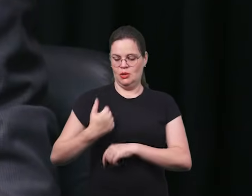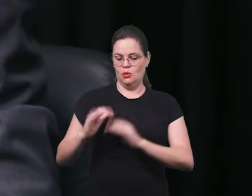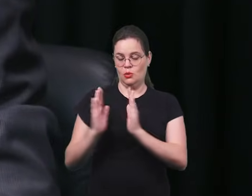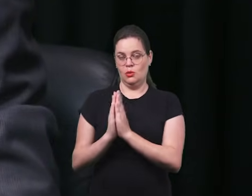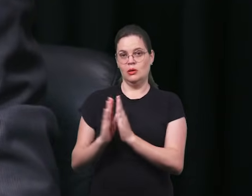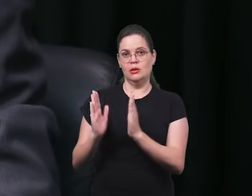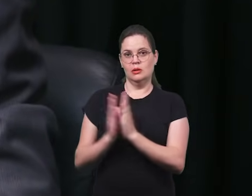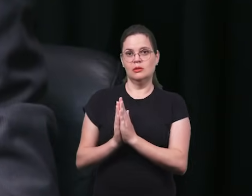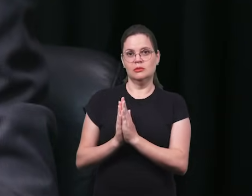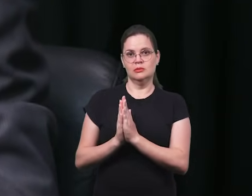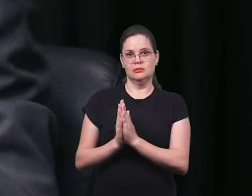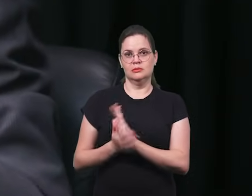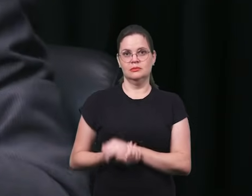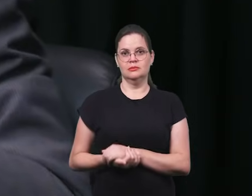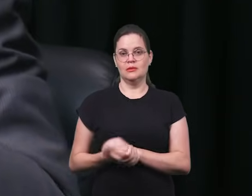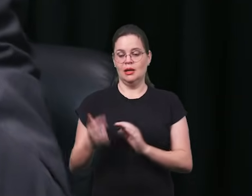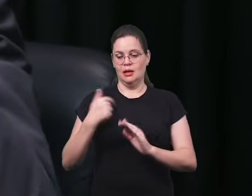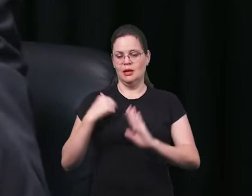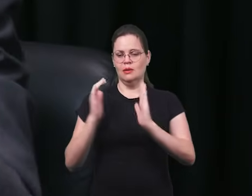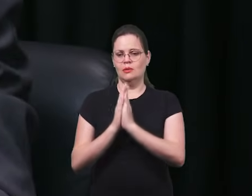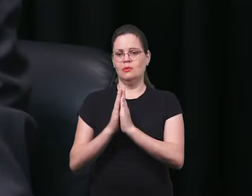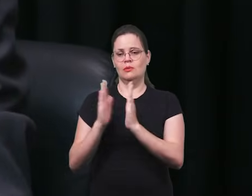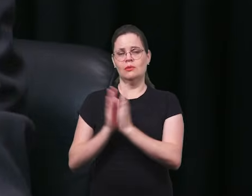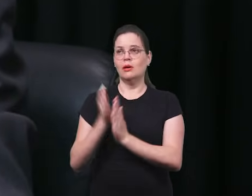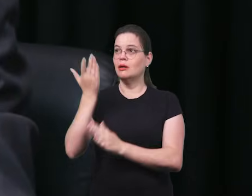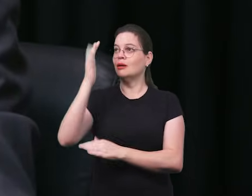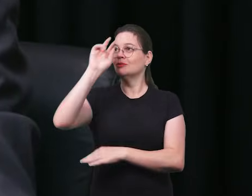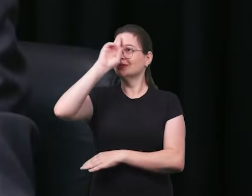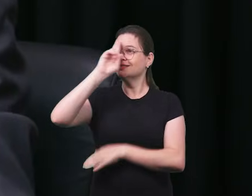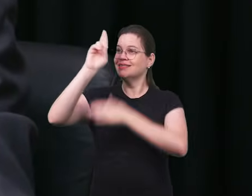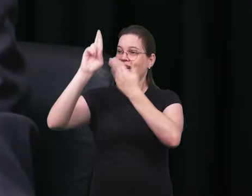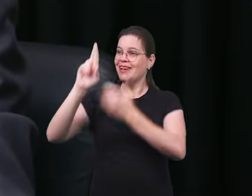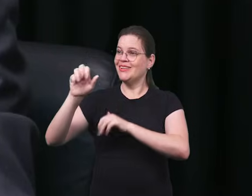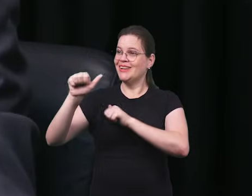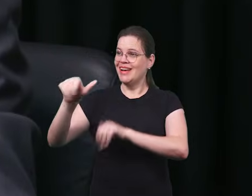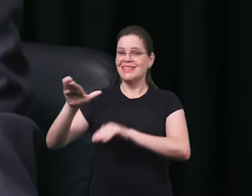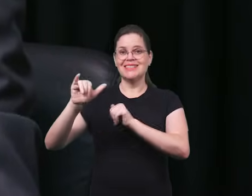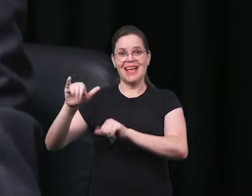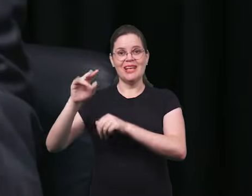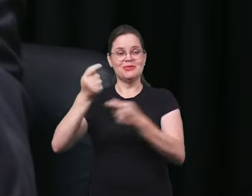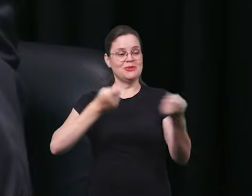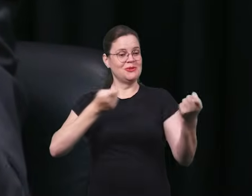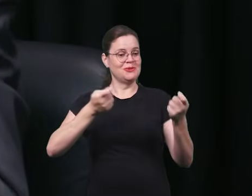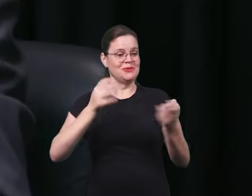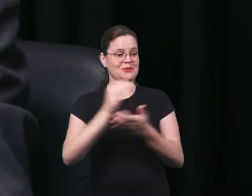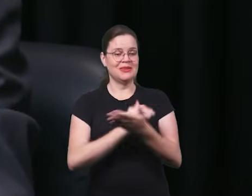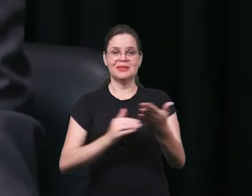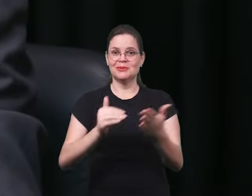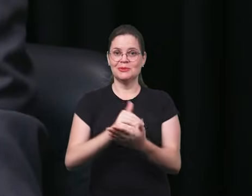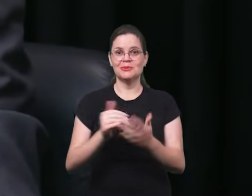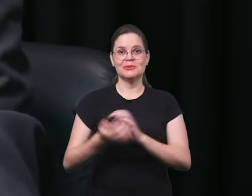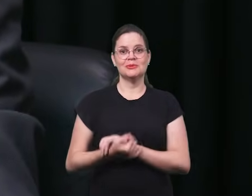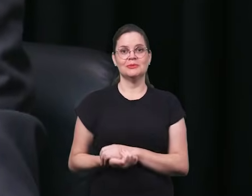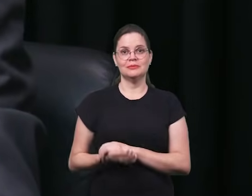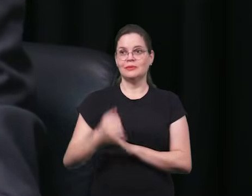oro hoje, eu oro ao Senhor dos Exércitos, né? Eu peço ao Senhor dos